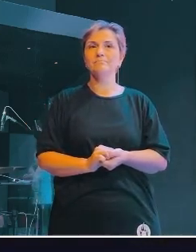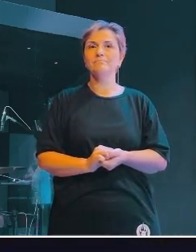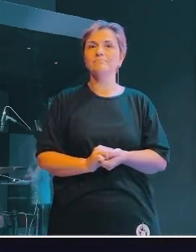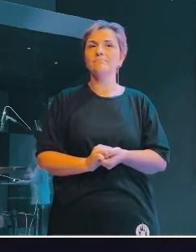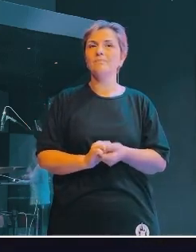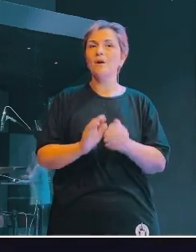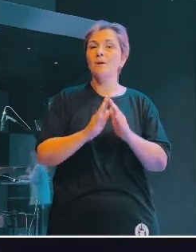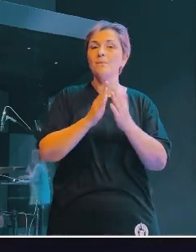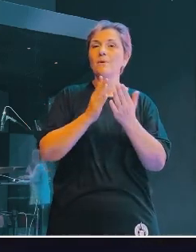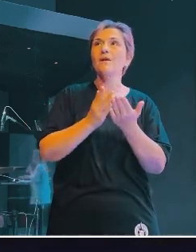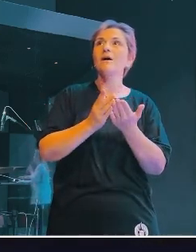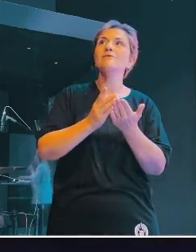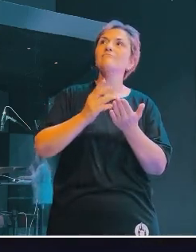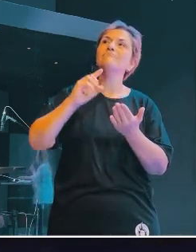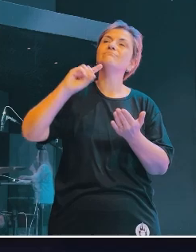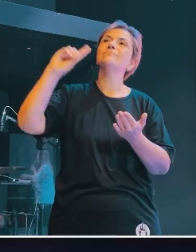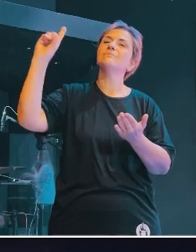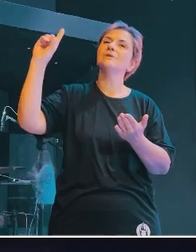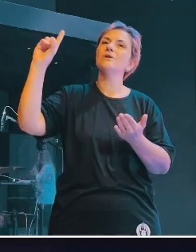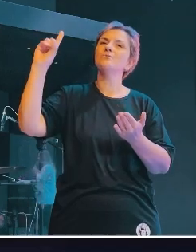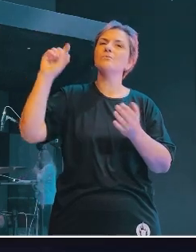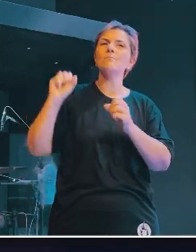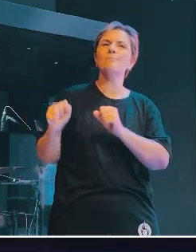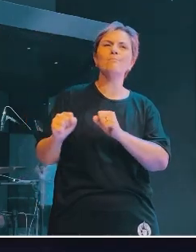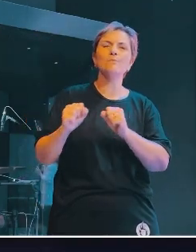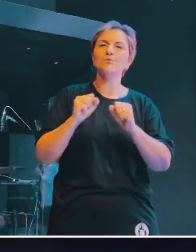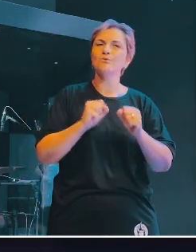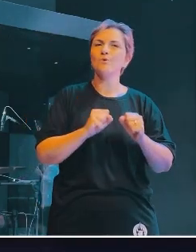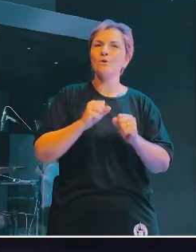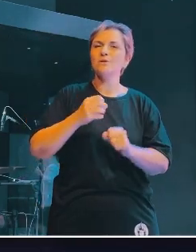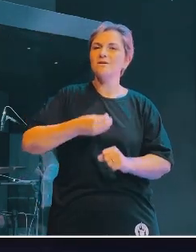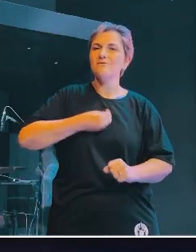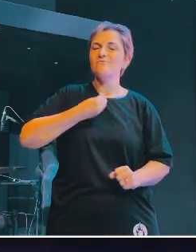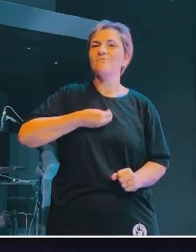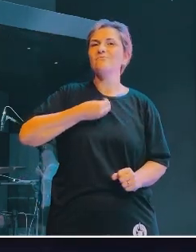A palavra do Senhor, ela é tão poderosa e tão viva.